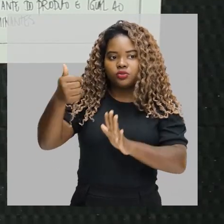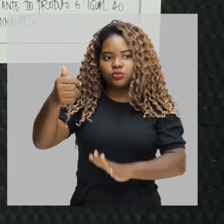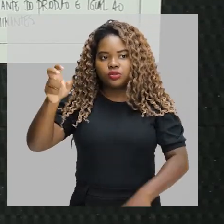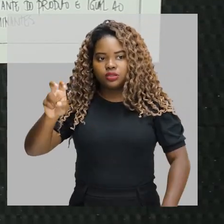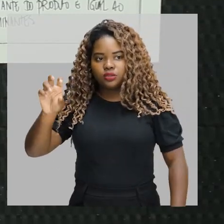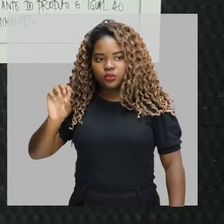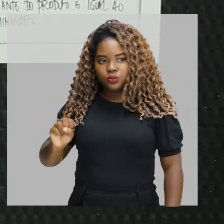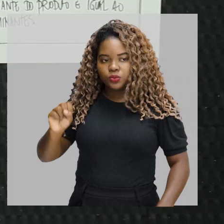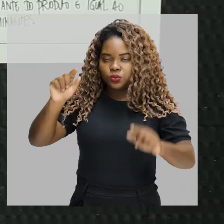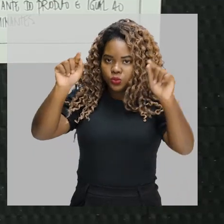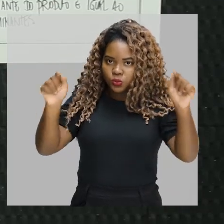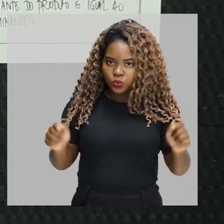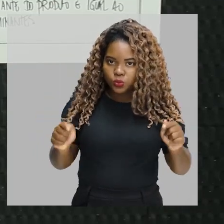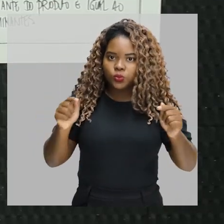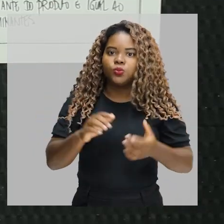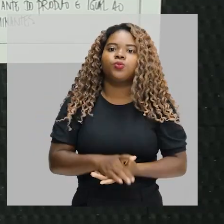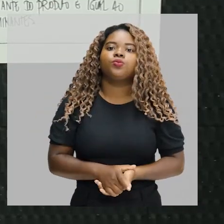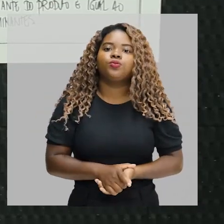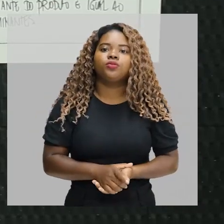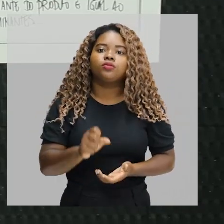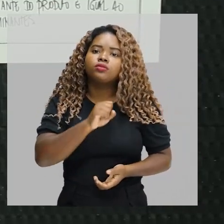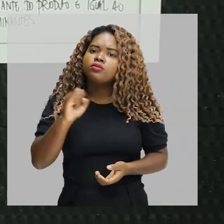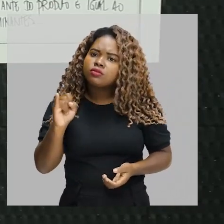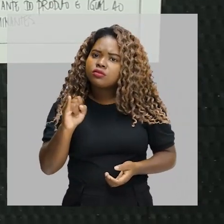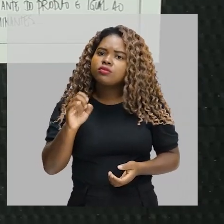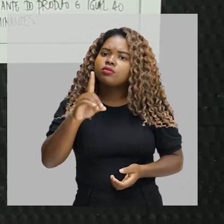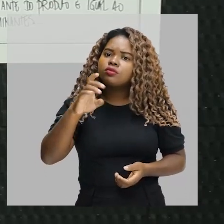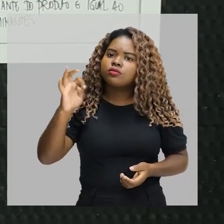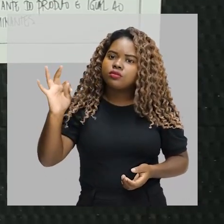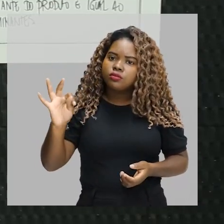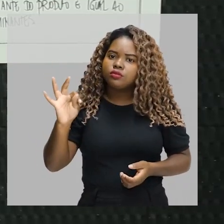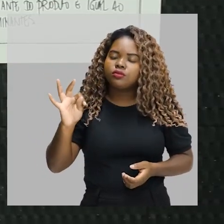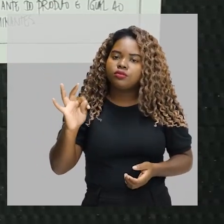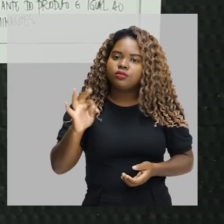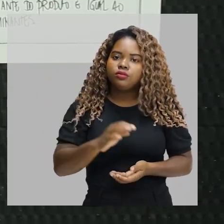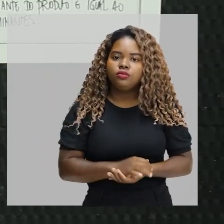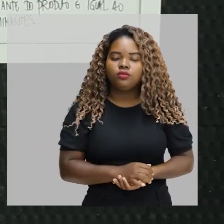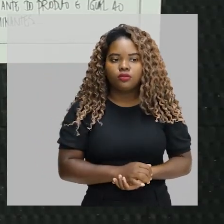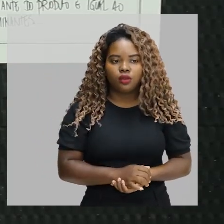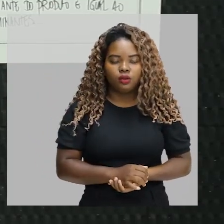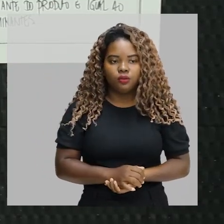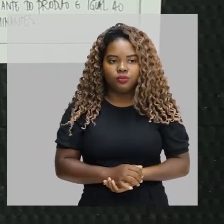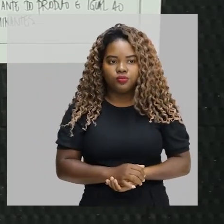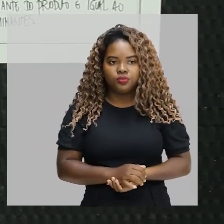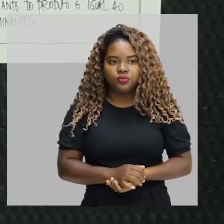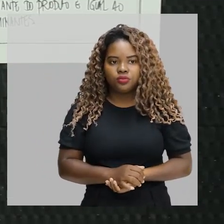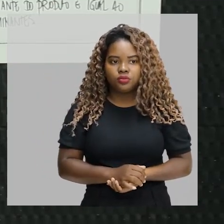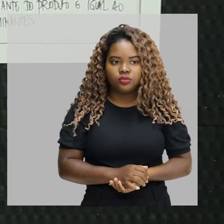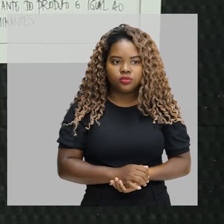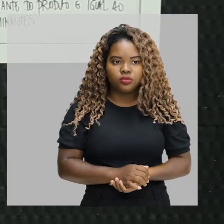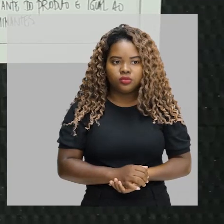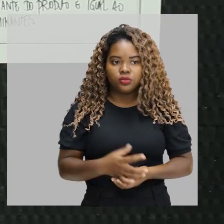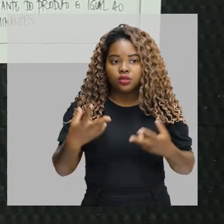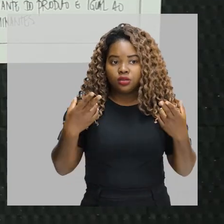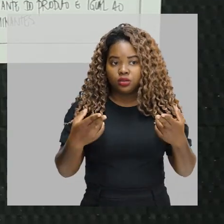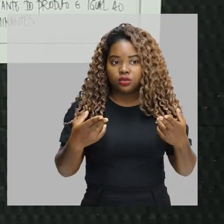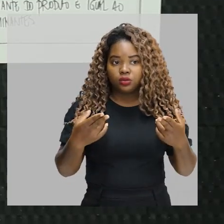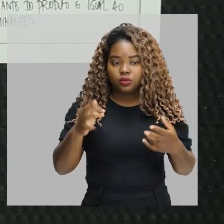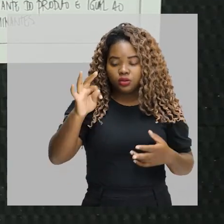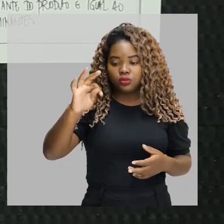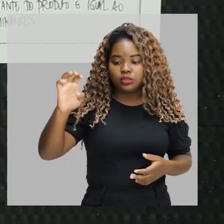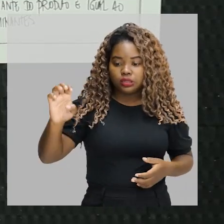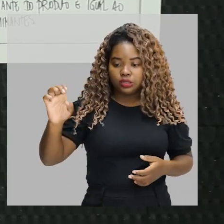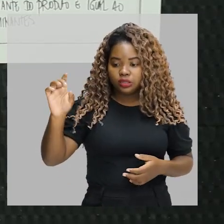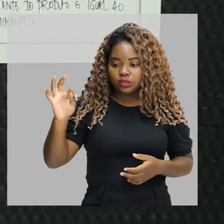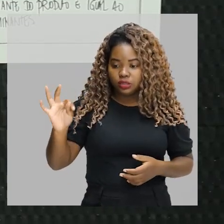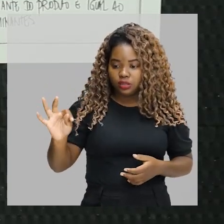8. Certo? Se o determinante dessa matriz for igual a um determinado